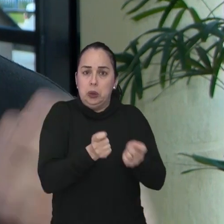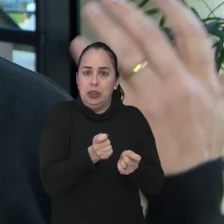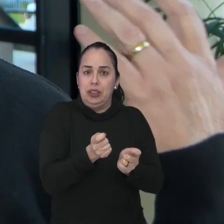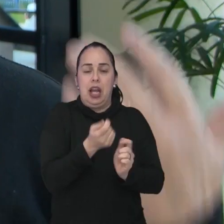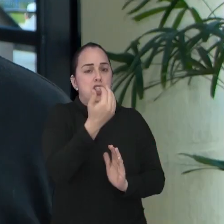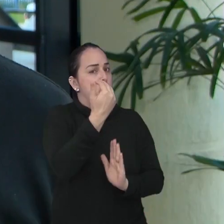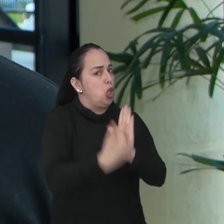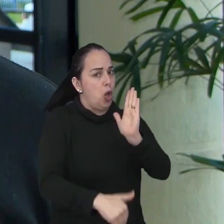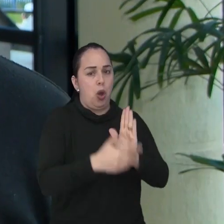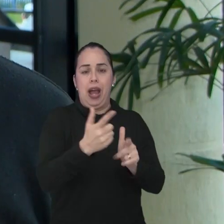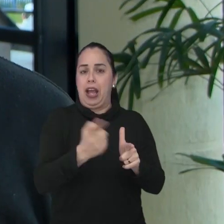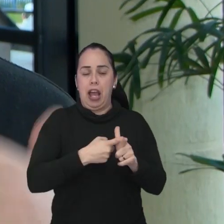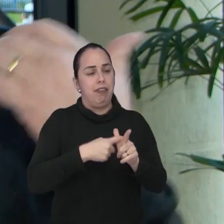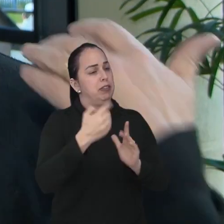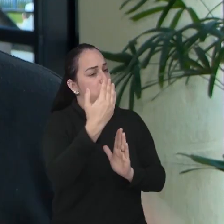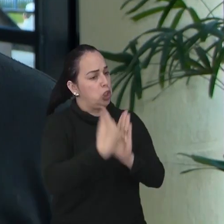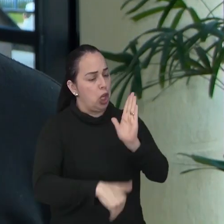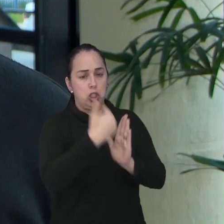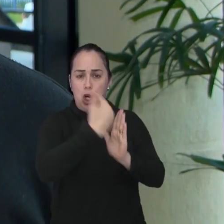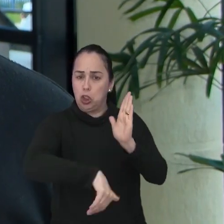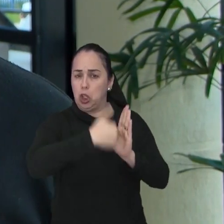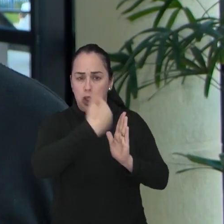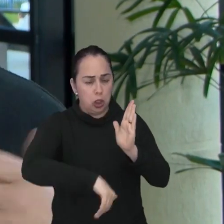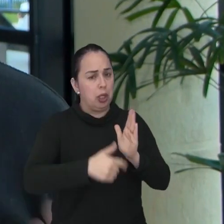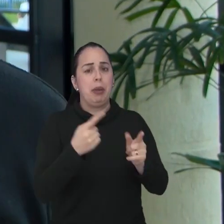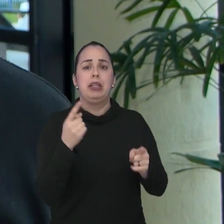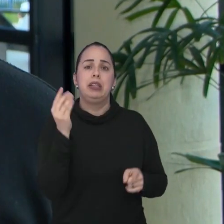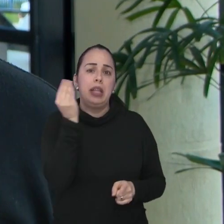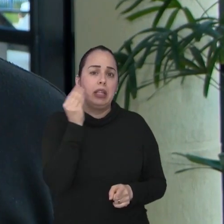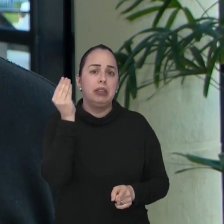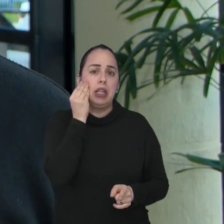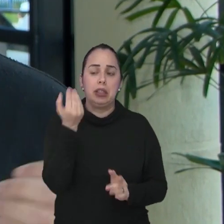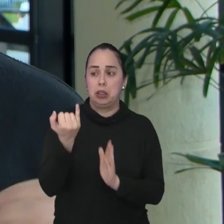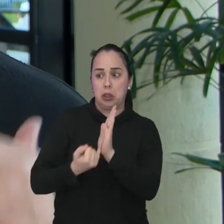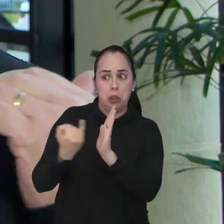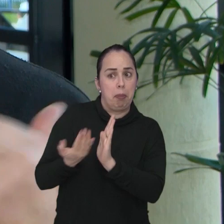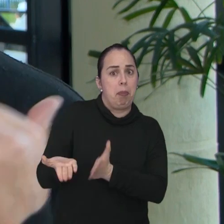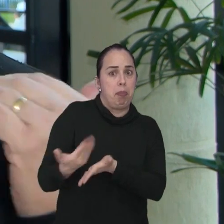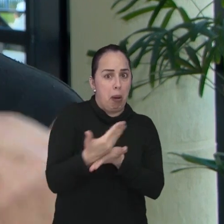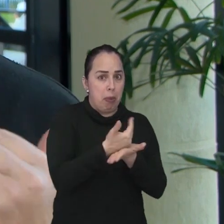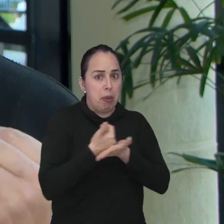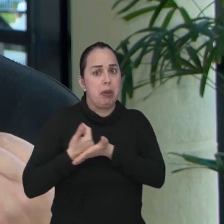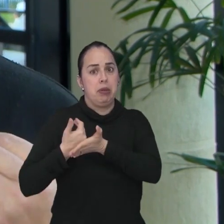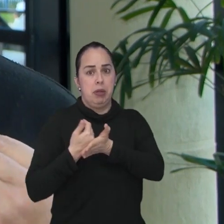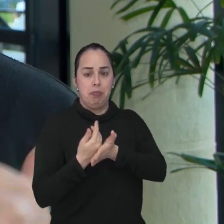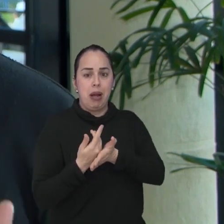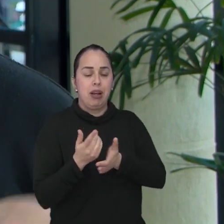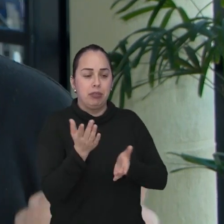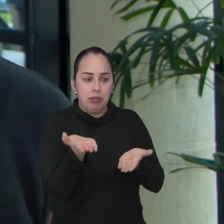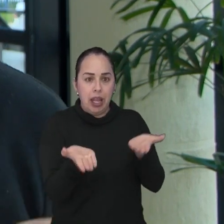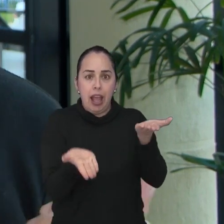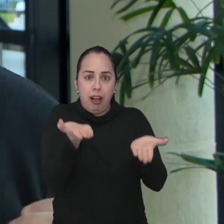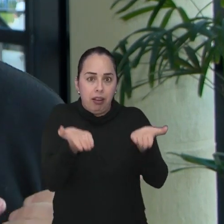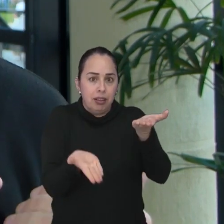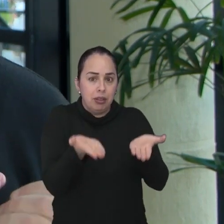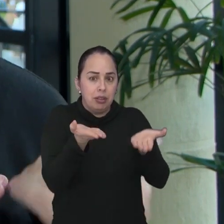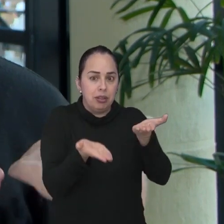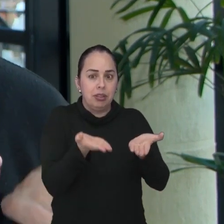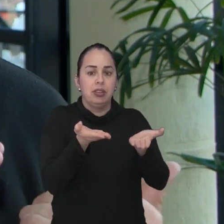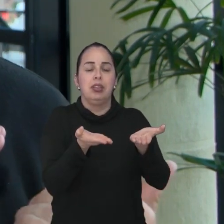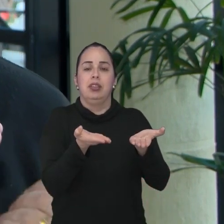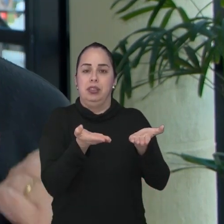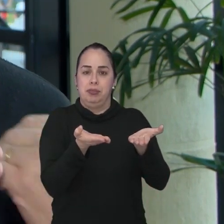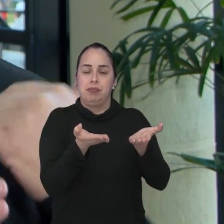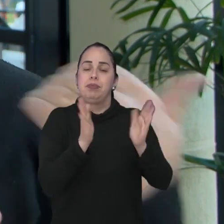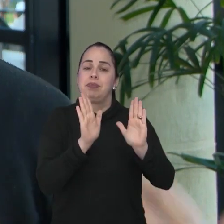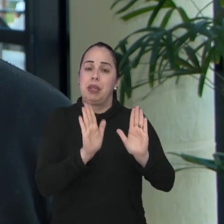governo, de corte de despesas, de diminuição de despesas, de aumento de arrecadação, equilibrando as contas do governo para começar a